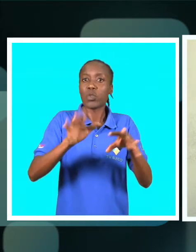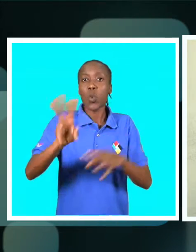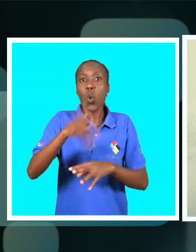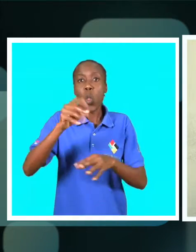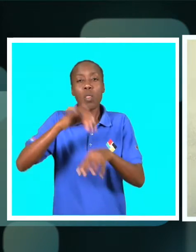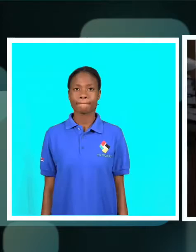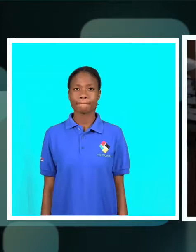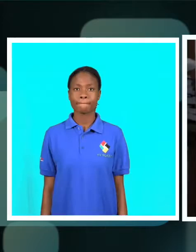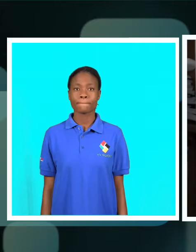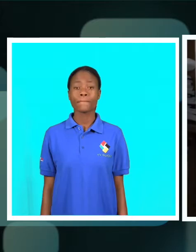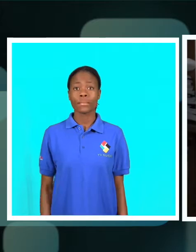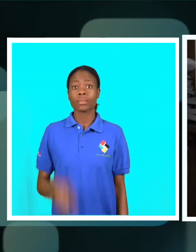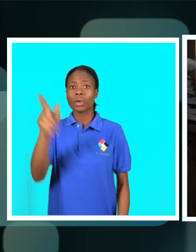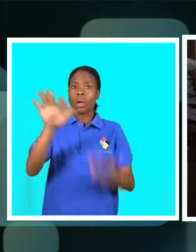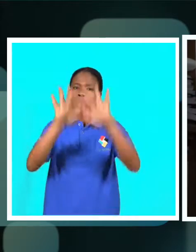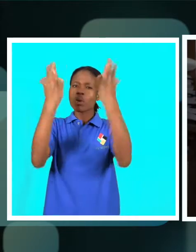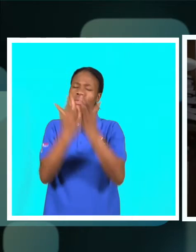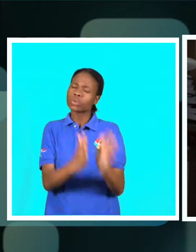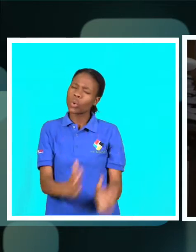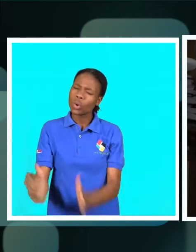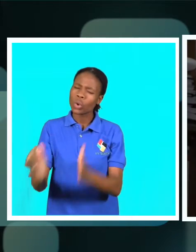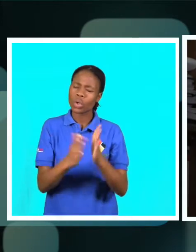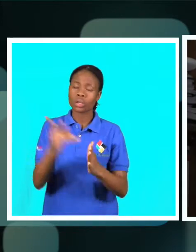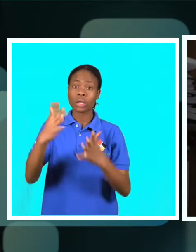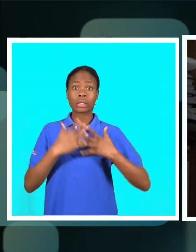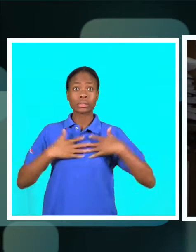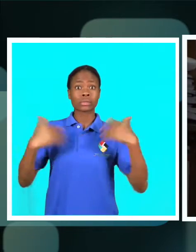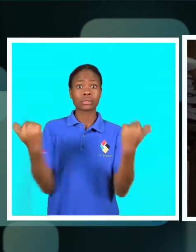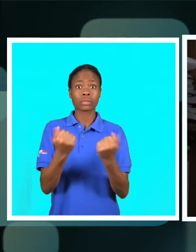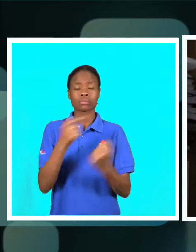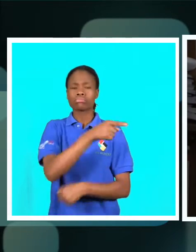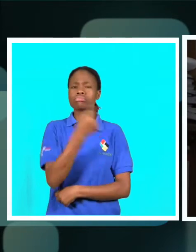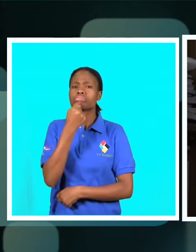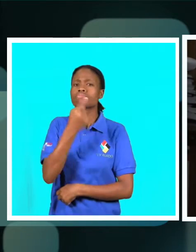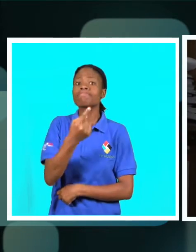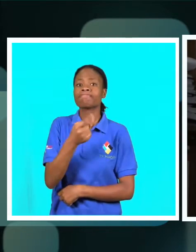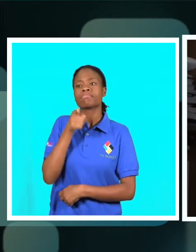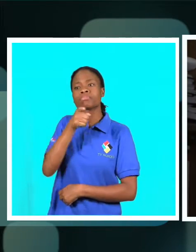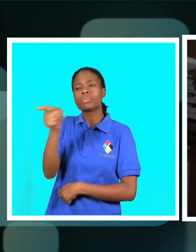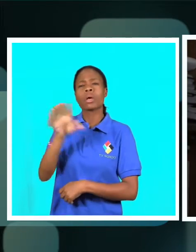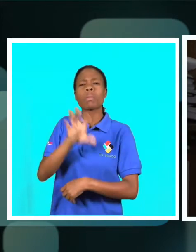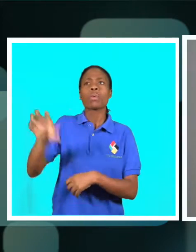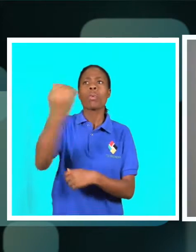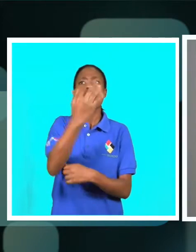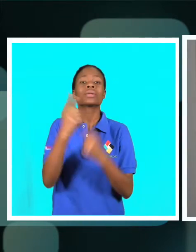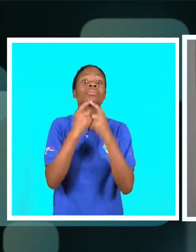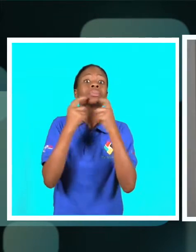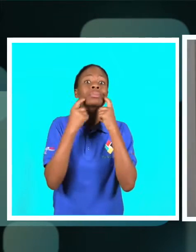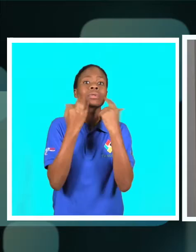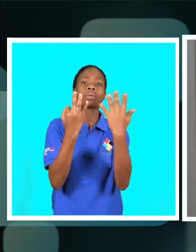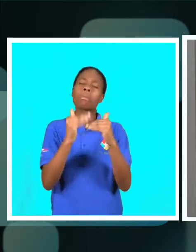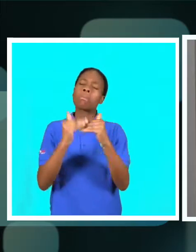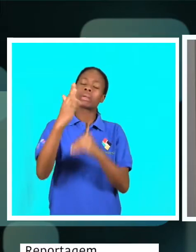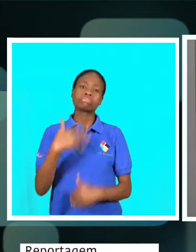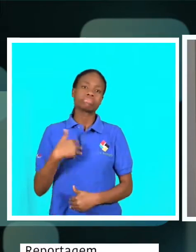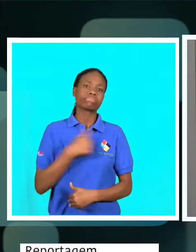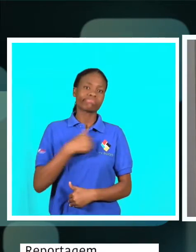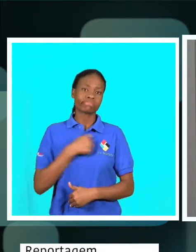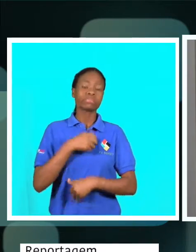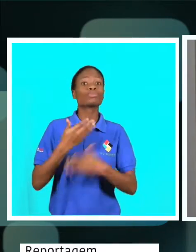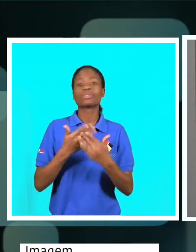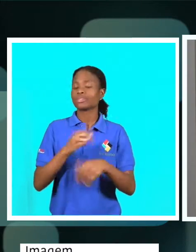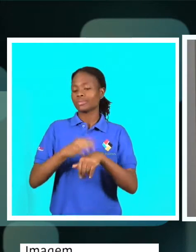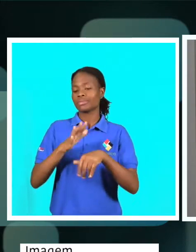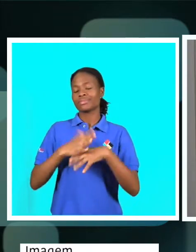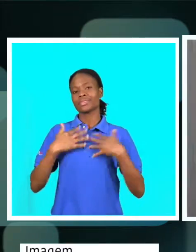outros mosquitos. De acordo com a Organização Mundial da Saúde, Moçambique está entre os oito